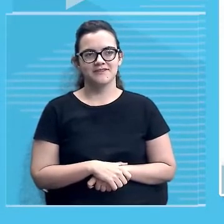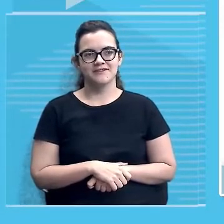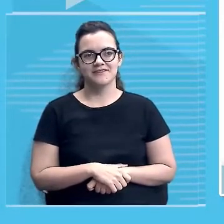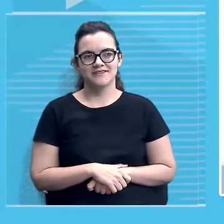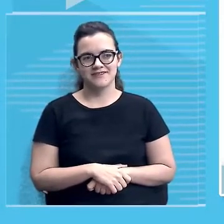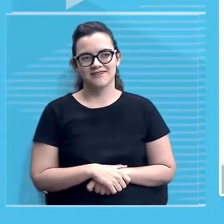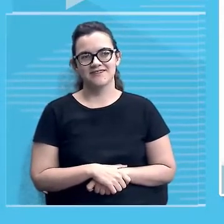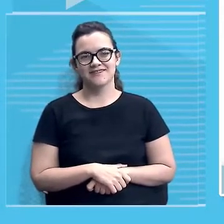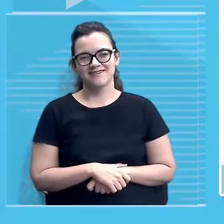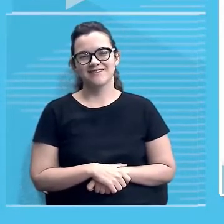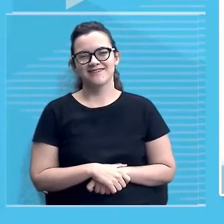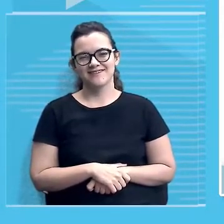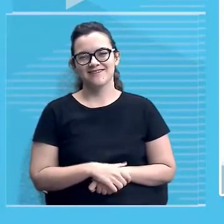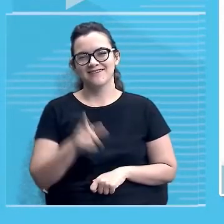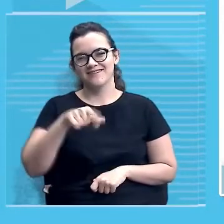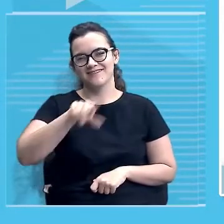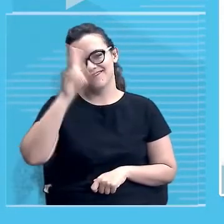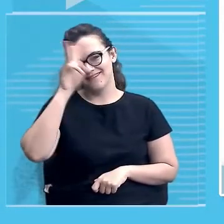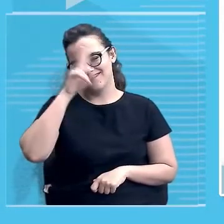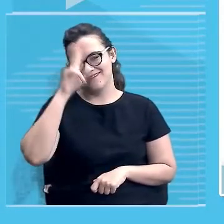É.